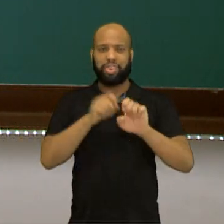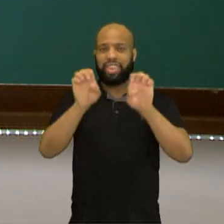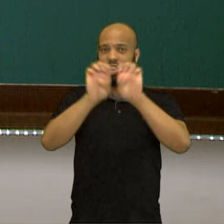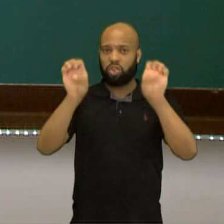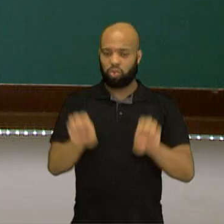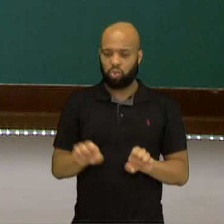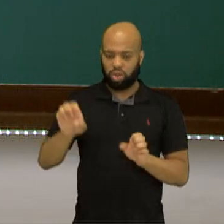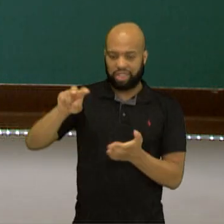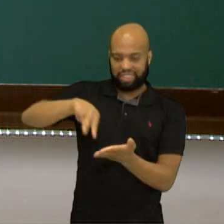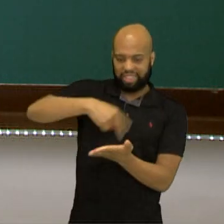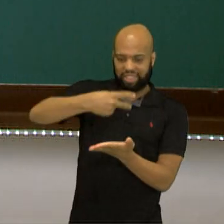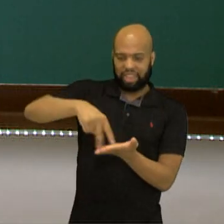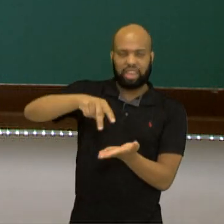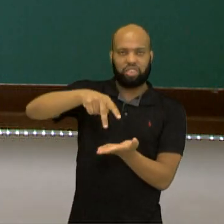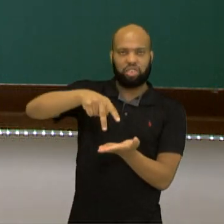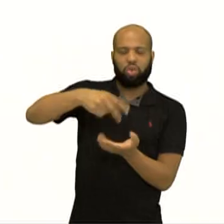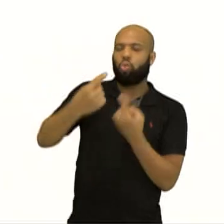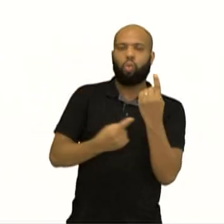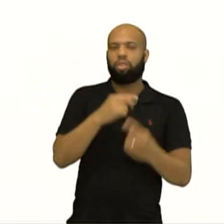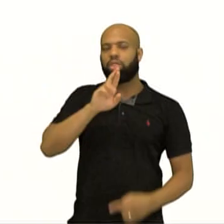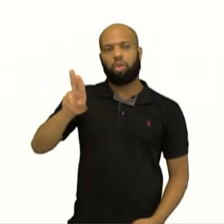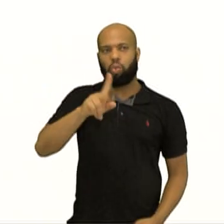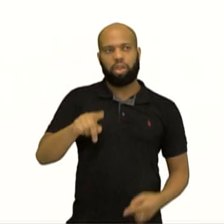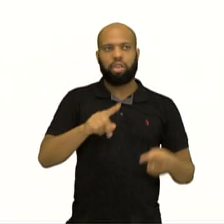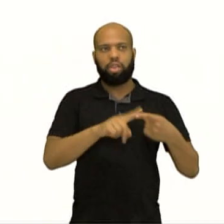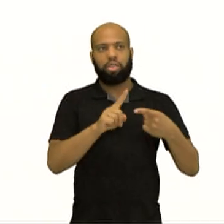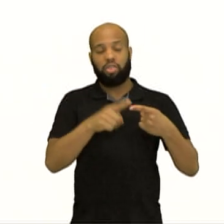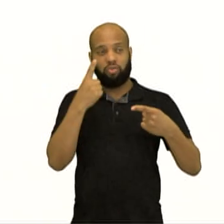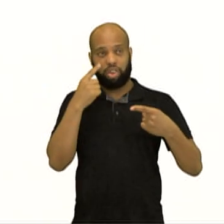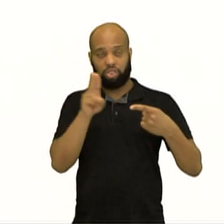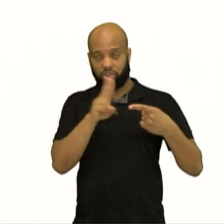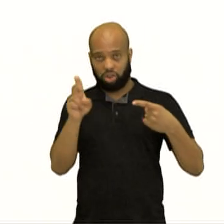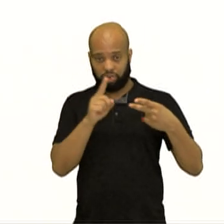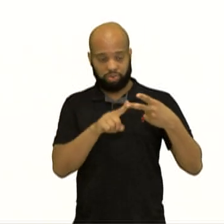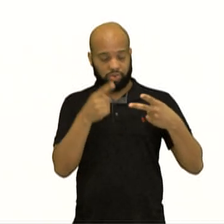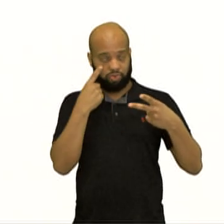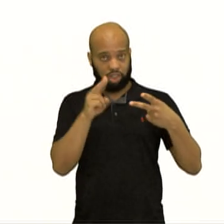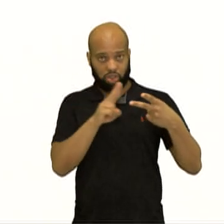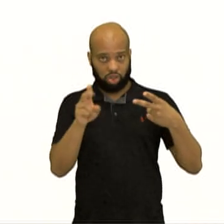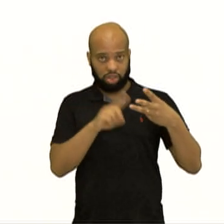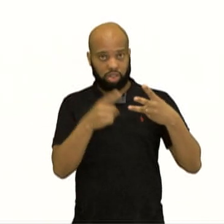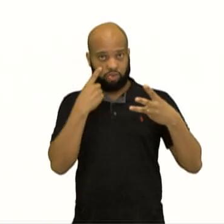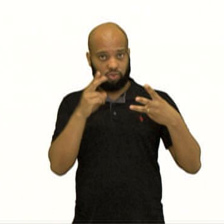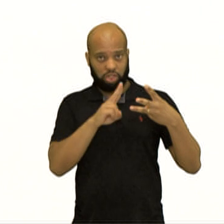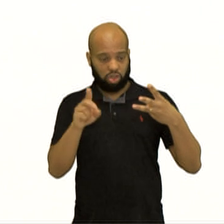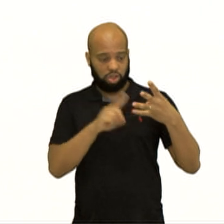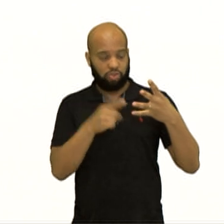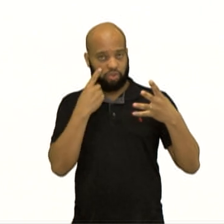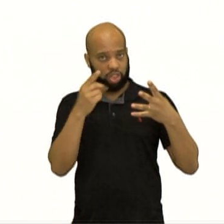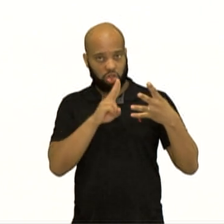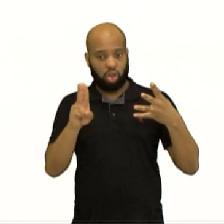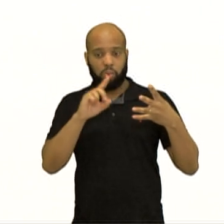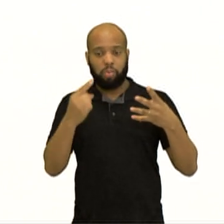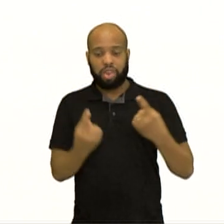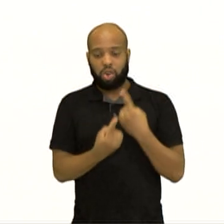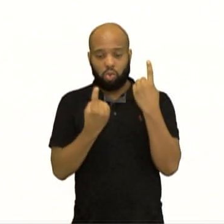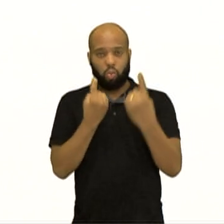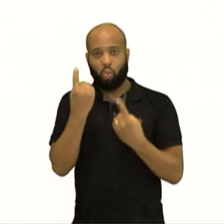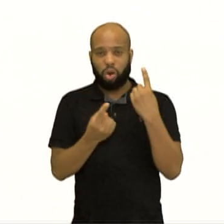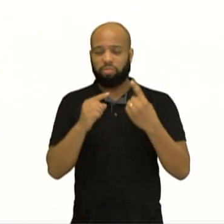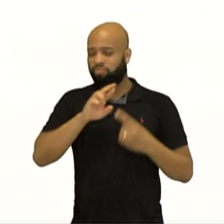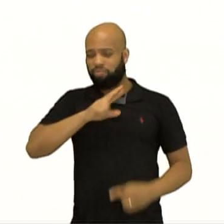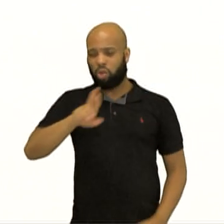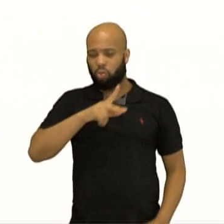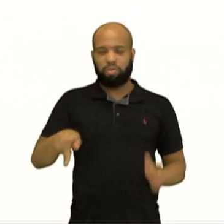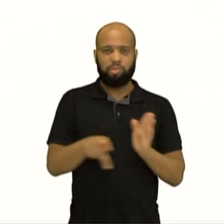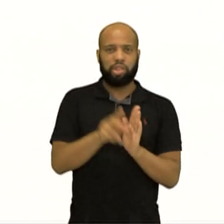estrutura do skate? Letra A, shape e lixa. Letra B, truck e shape. Letra C,